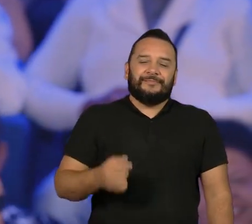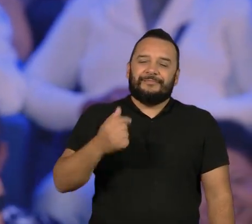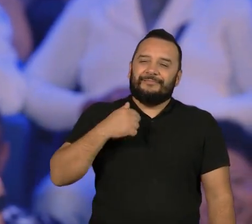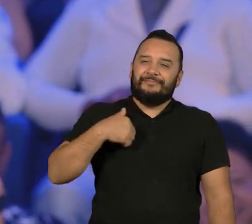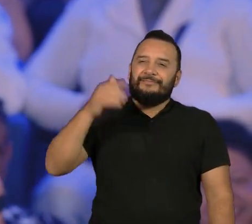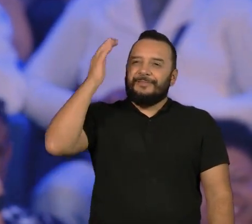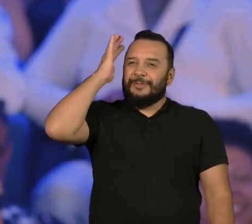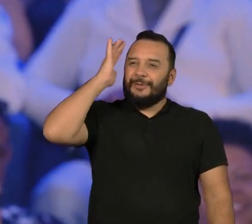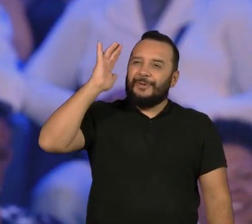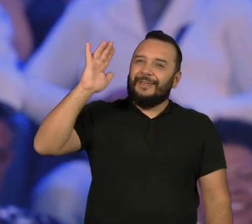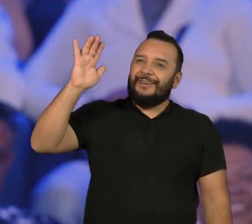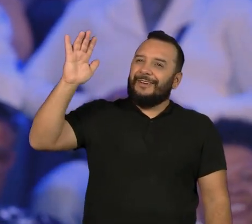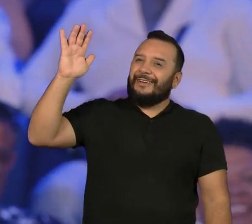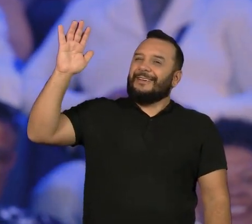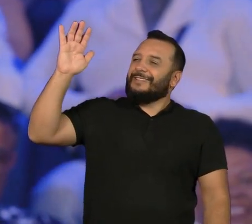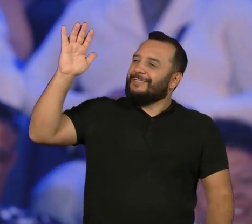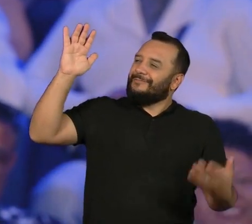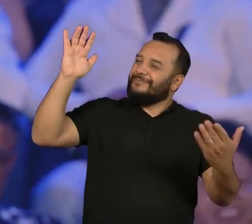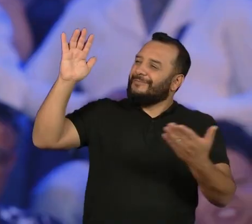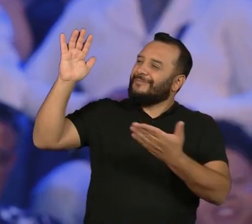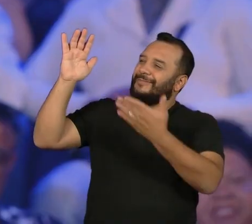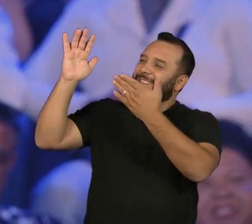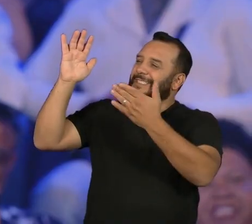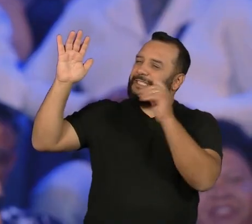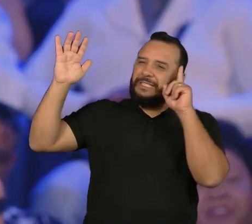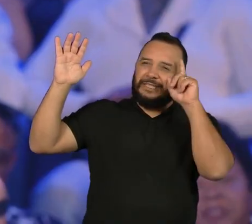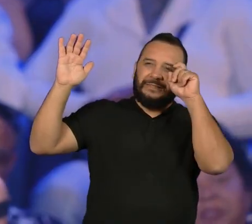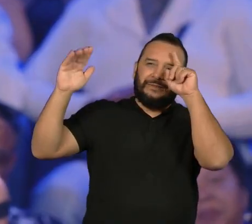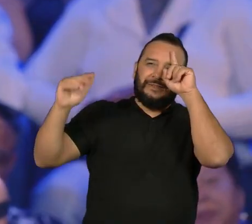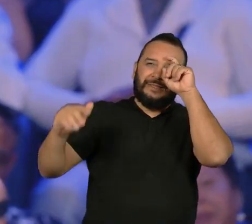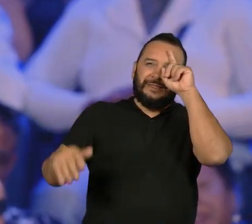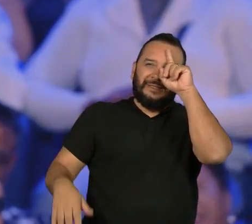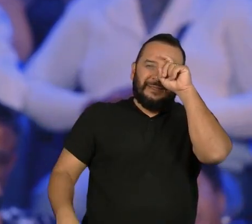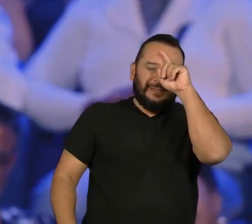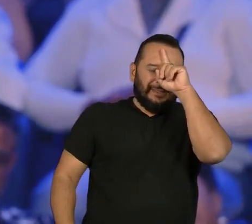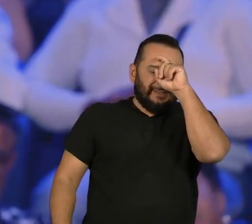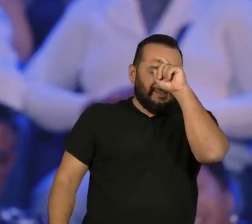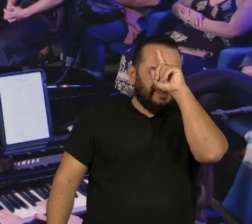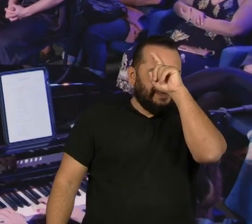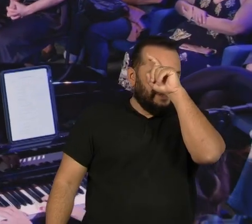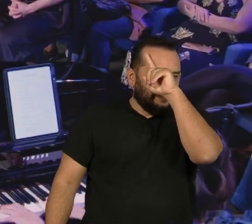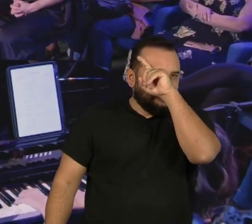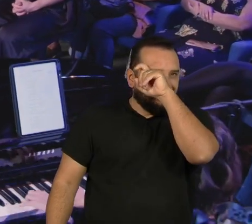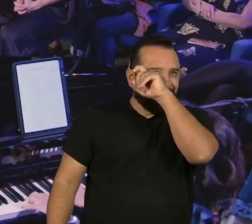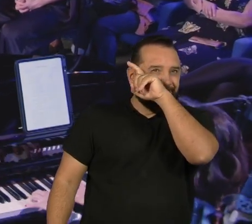Sonhar, mais um sonho impossível.